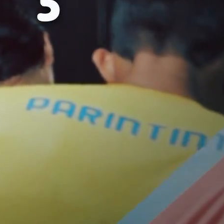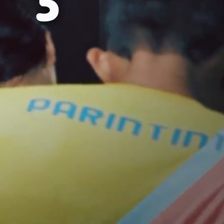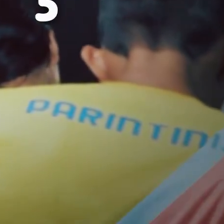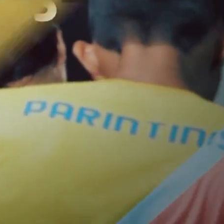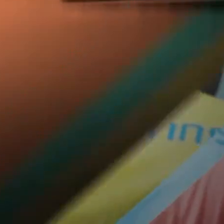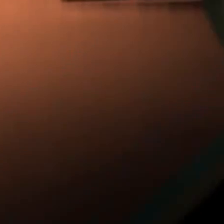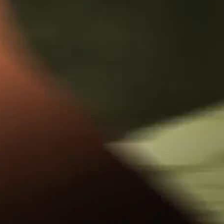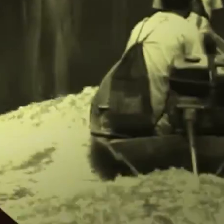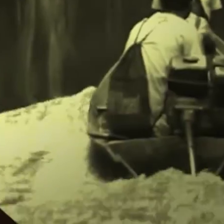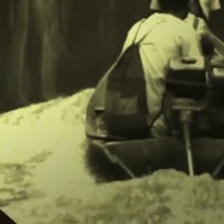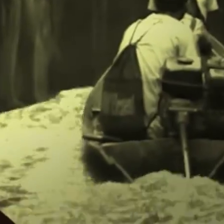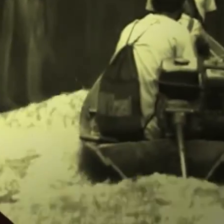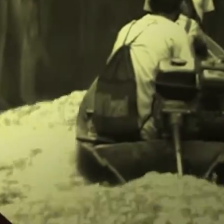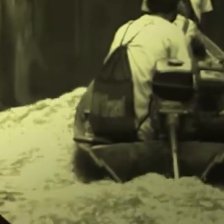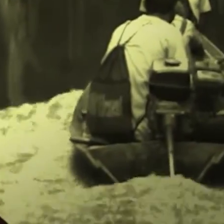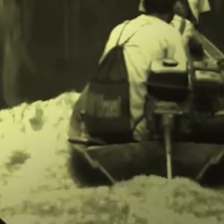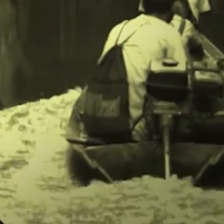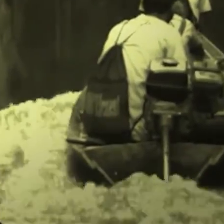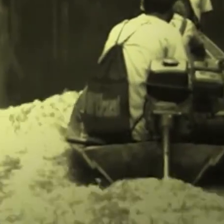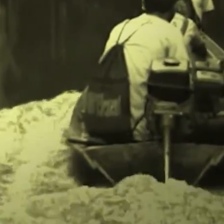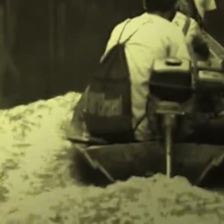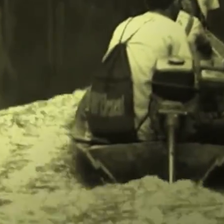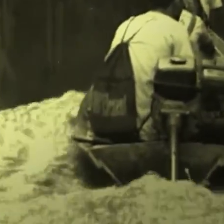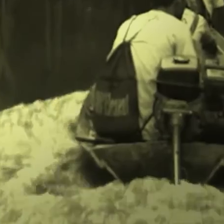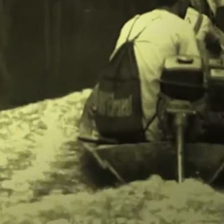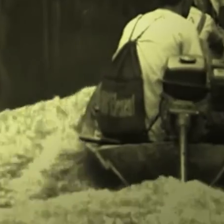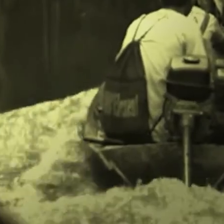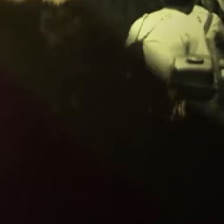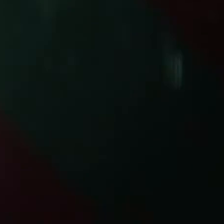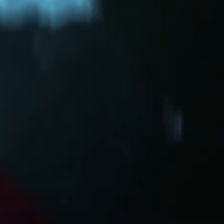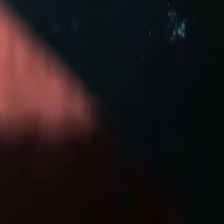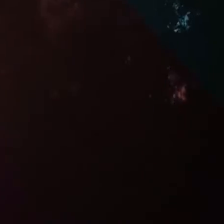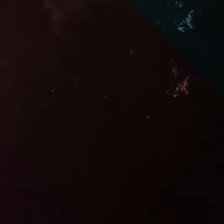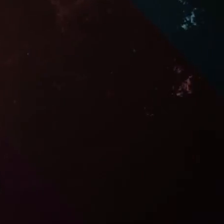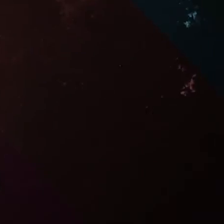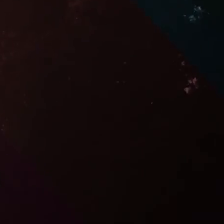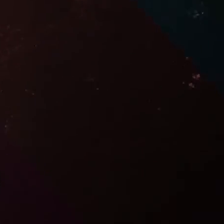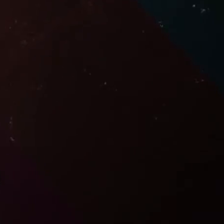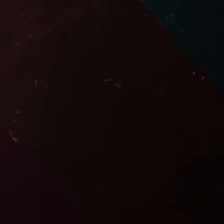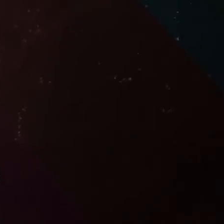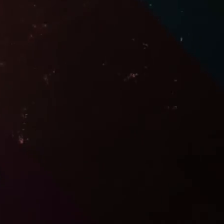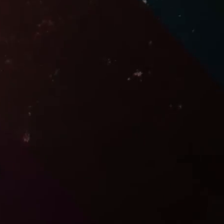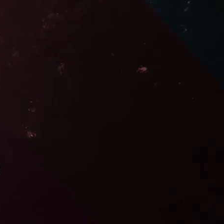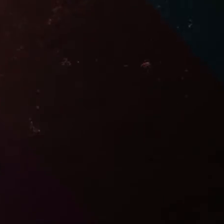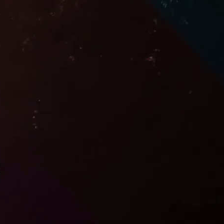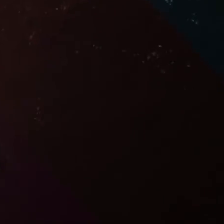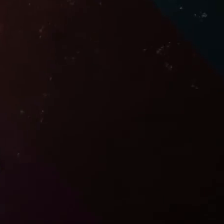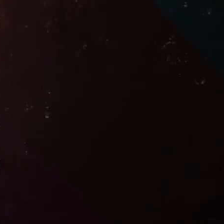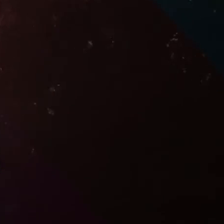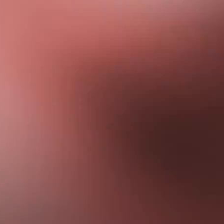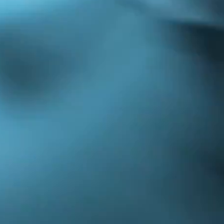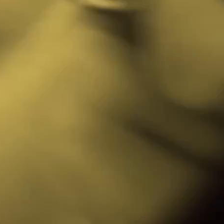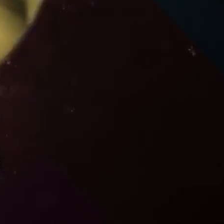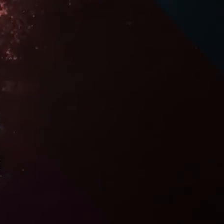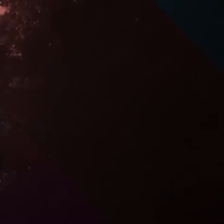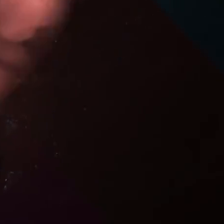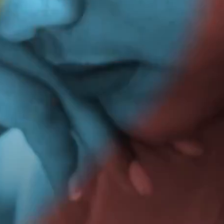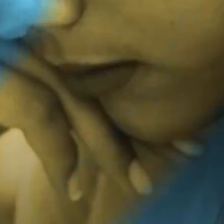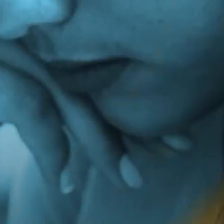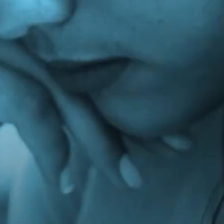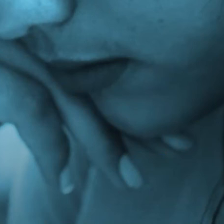tá certo, minha gente? Espero que vocês tenham entendido e vamos sempre estar atento a todas